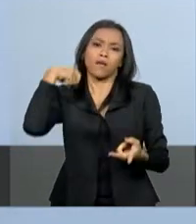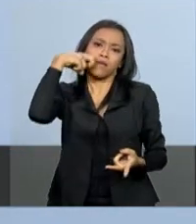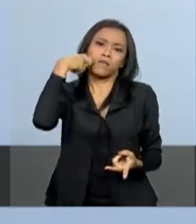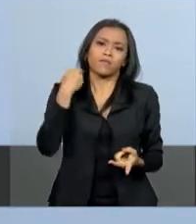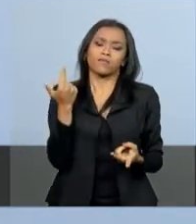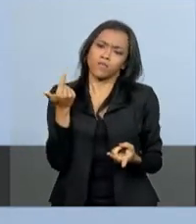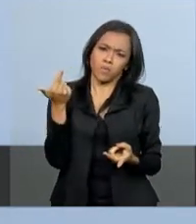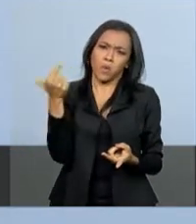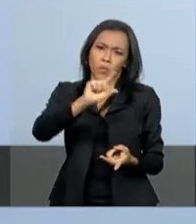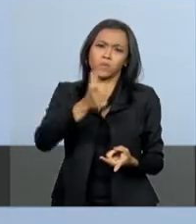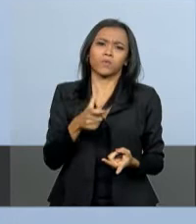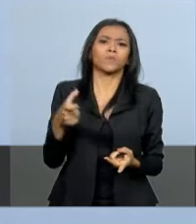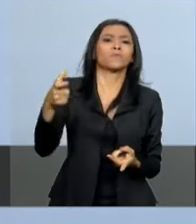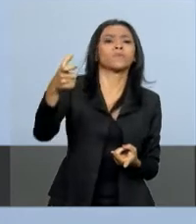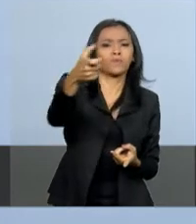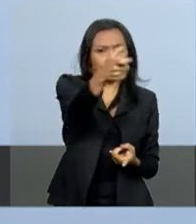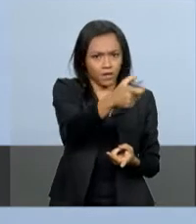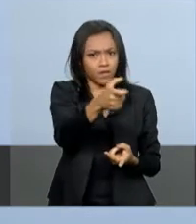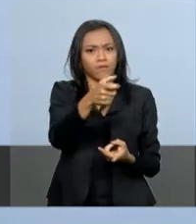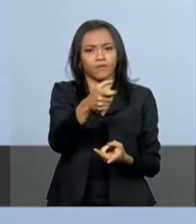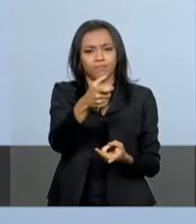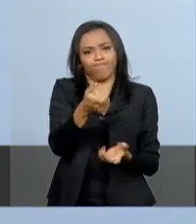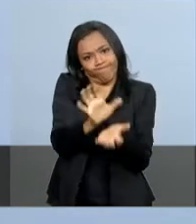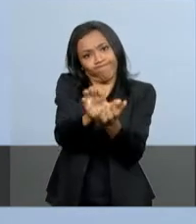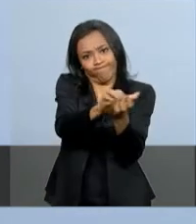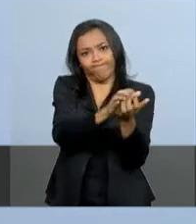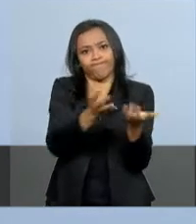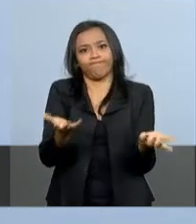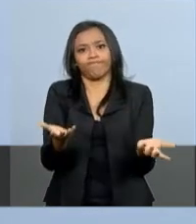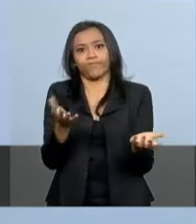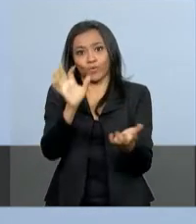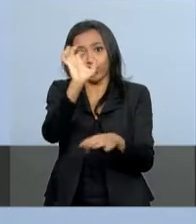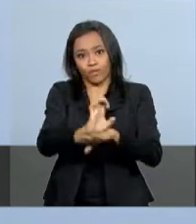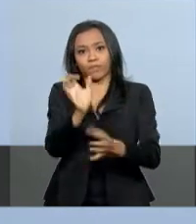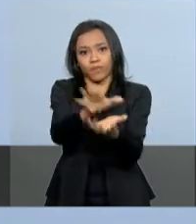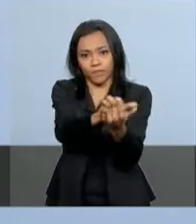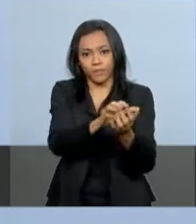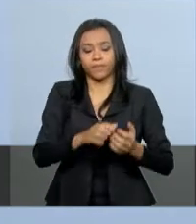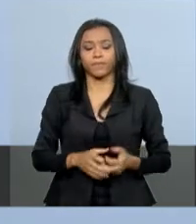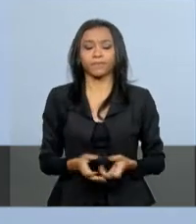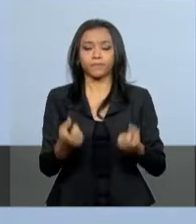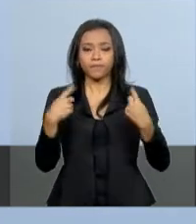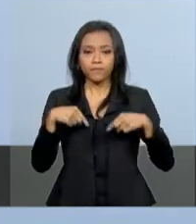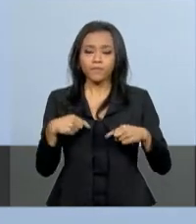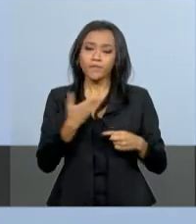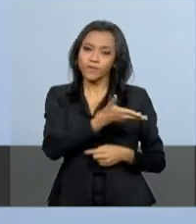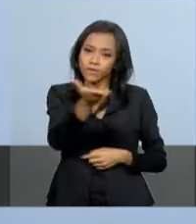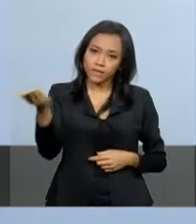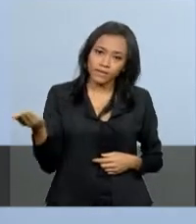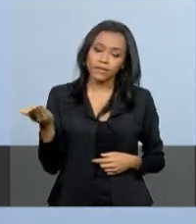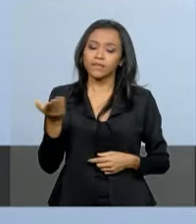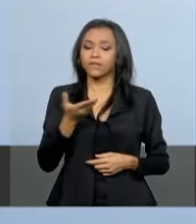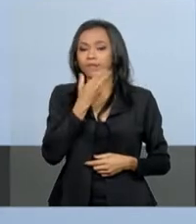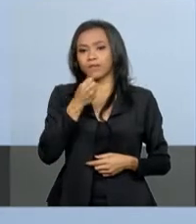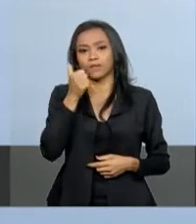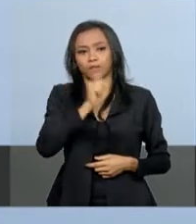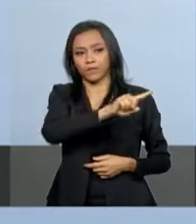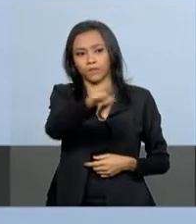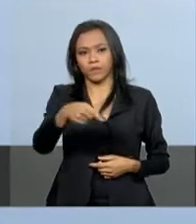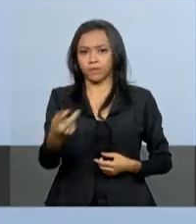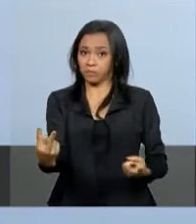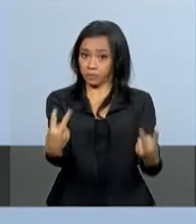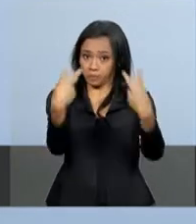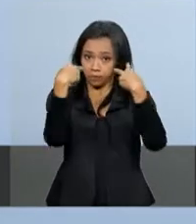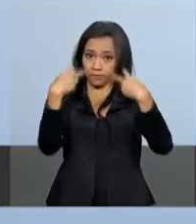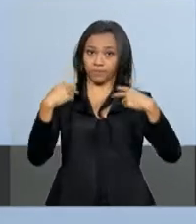para a outra parte é de pernambuco na verdade meus senhores e as senhoras é que como puderam verificar agora